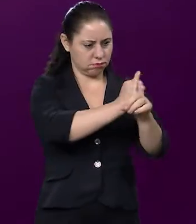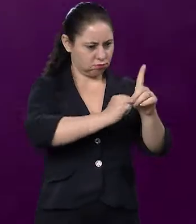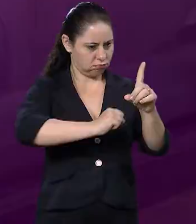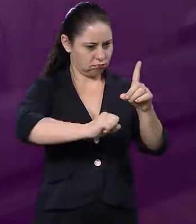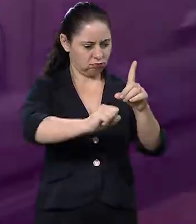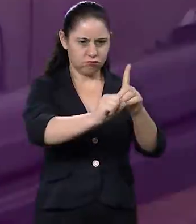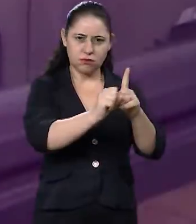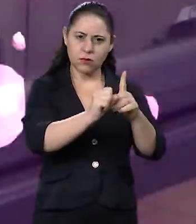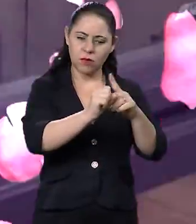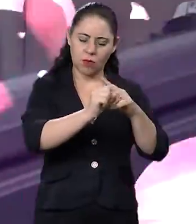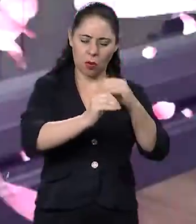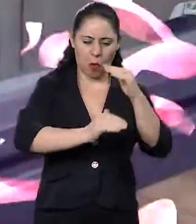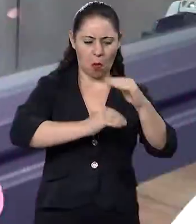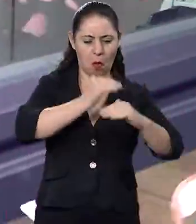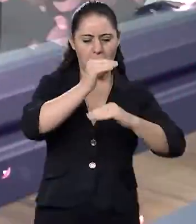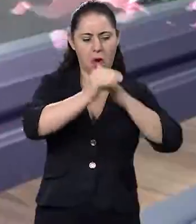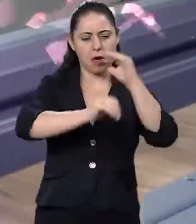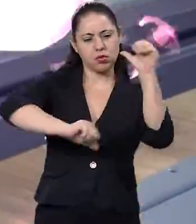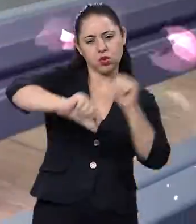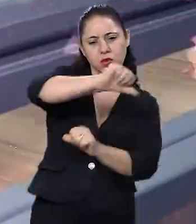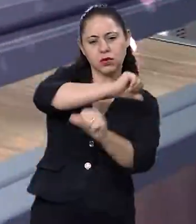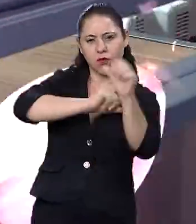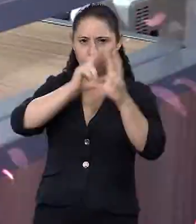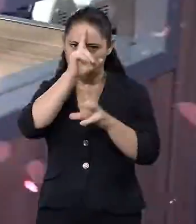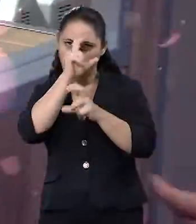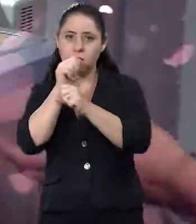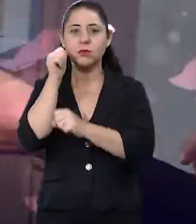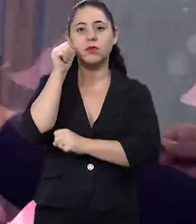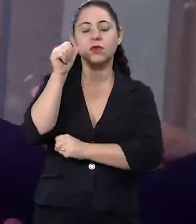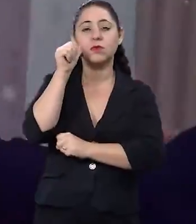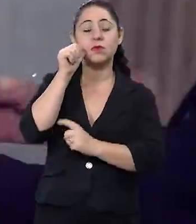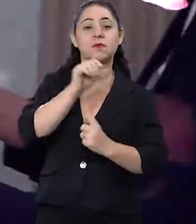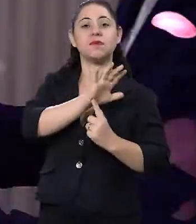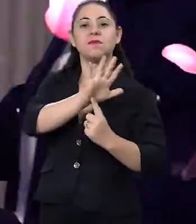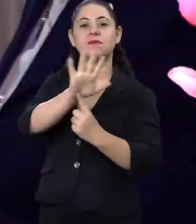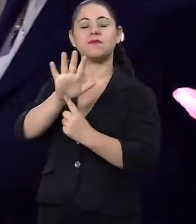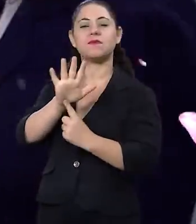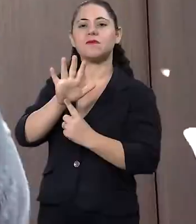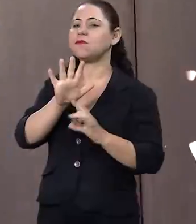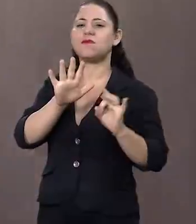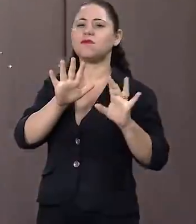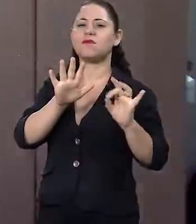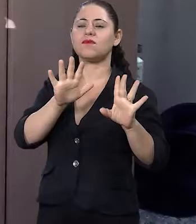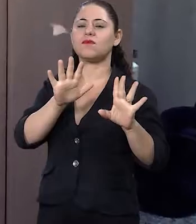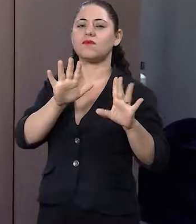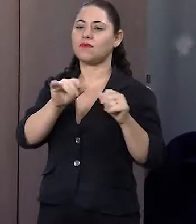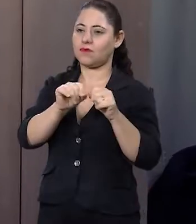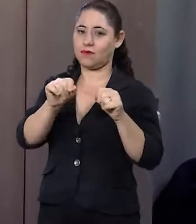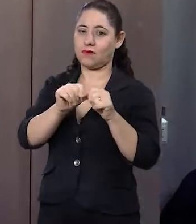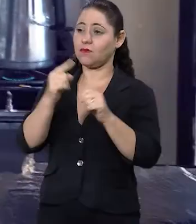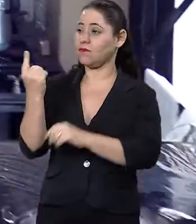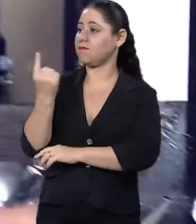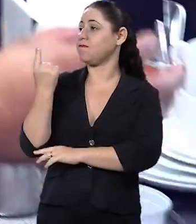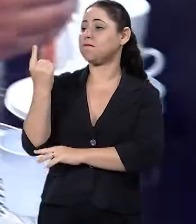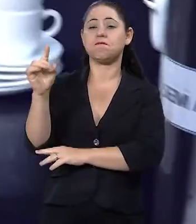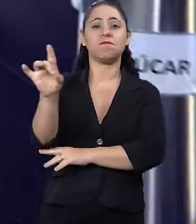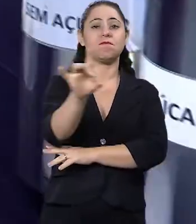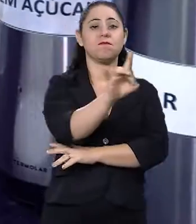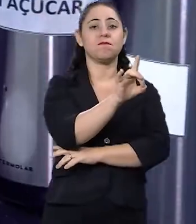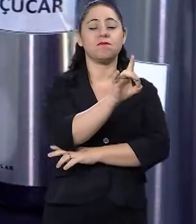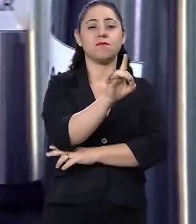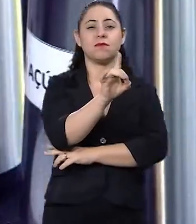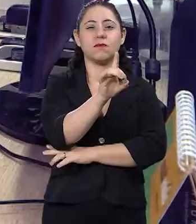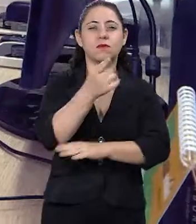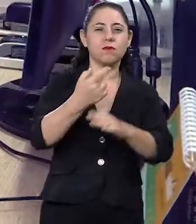Numa sociedade em constante evolução, a força das mulheres se revela não apenas nos feitos